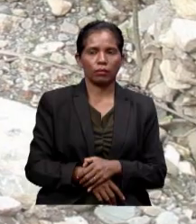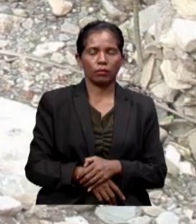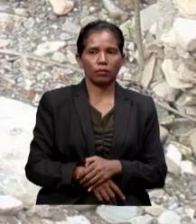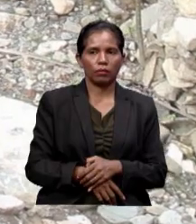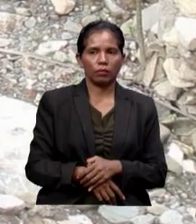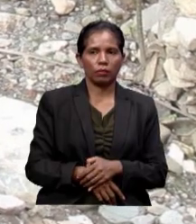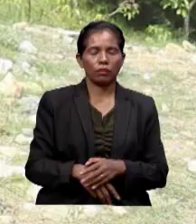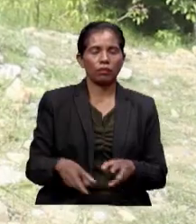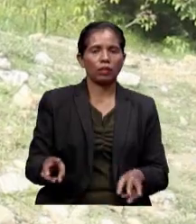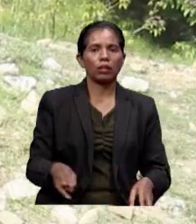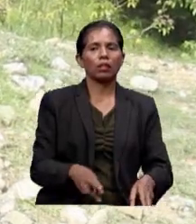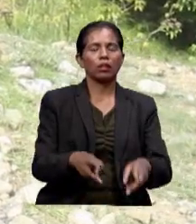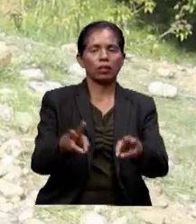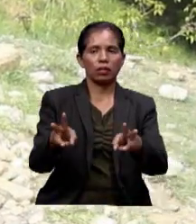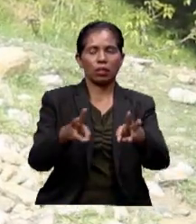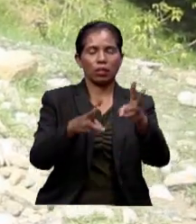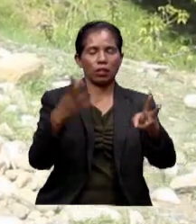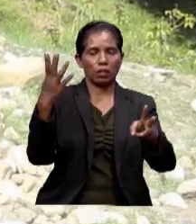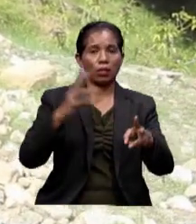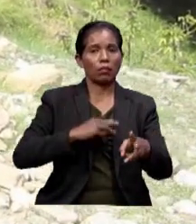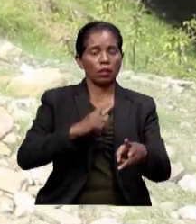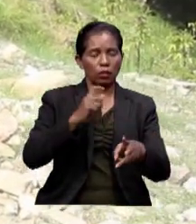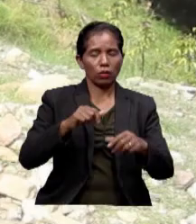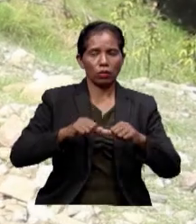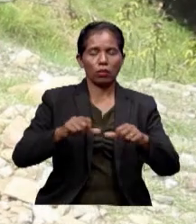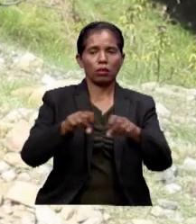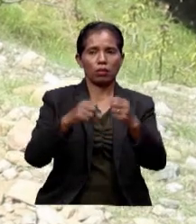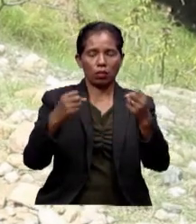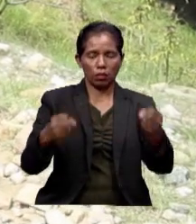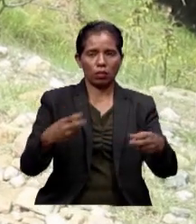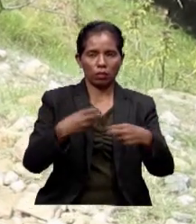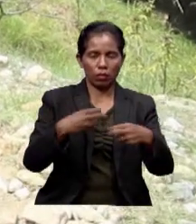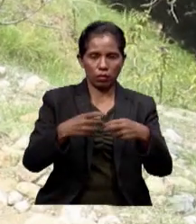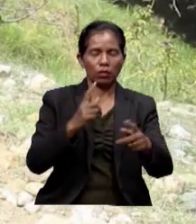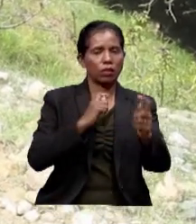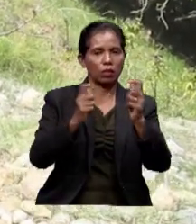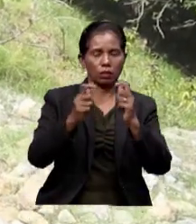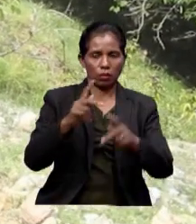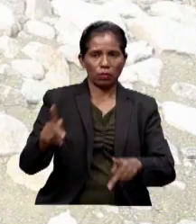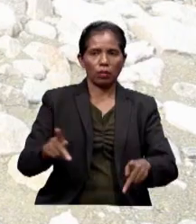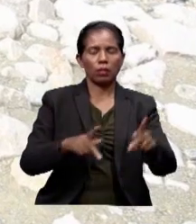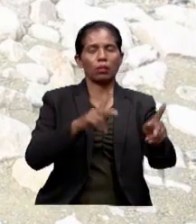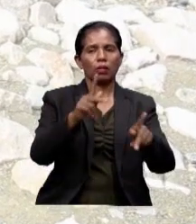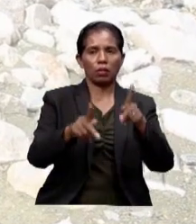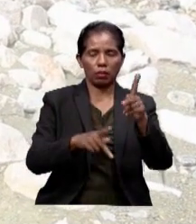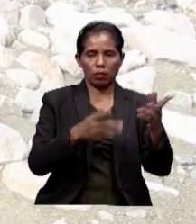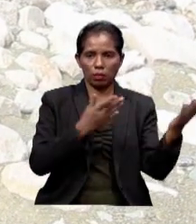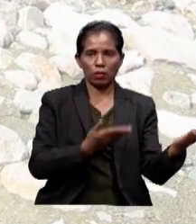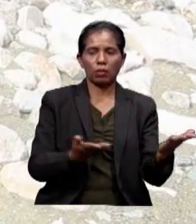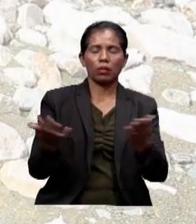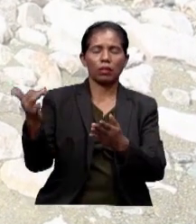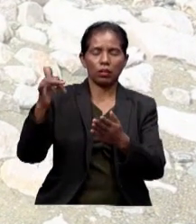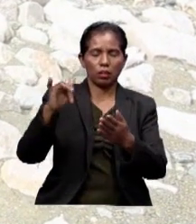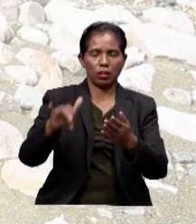Condição estrada e reposto administrativo Laclo continuado, onde dificulta movimento de transporte público na comunidade atulor externo